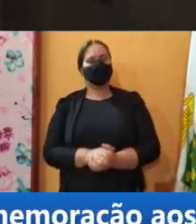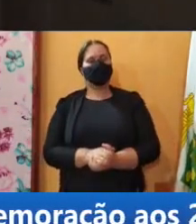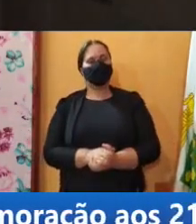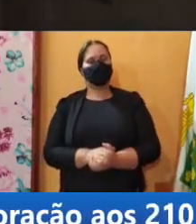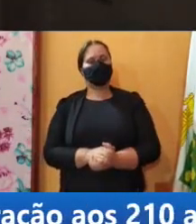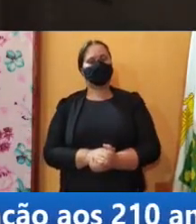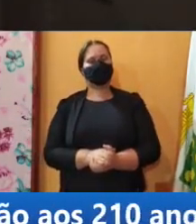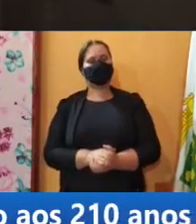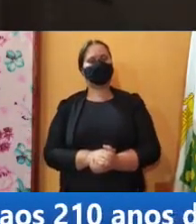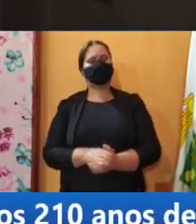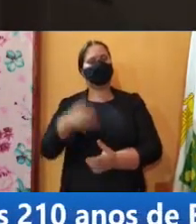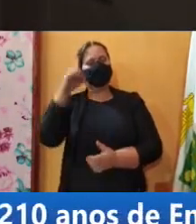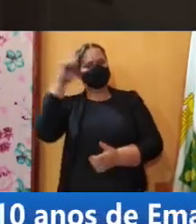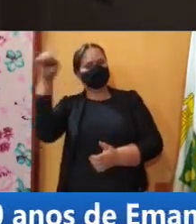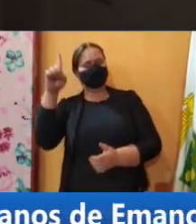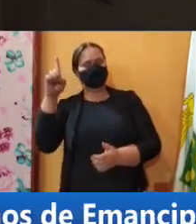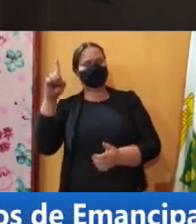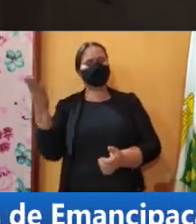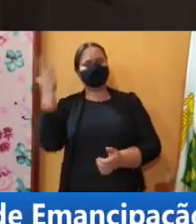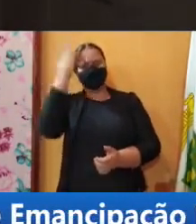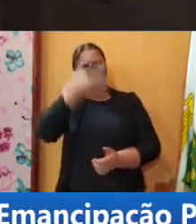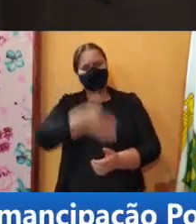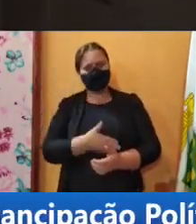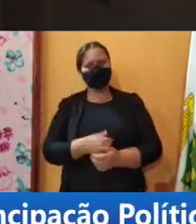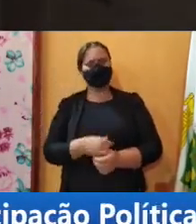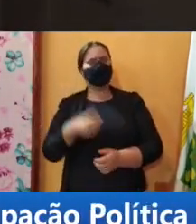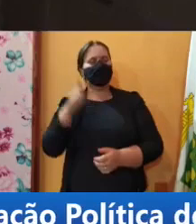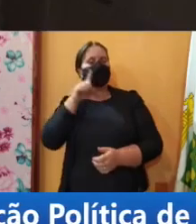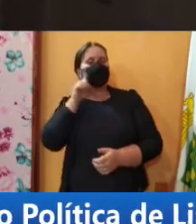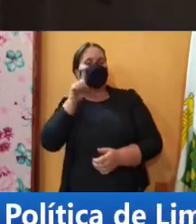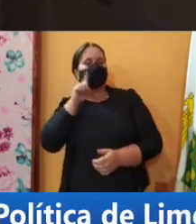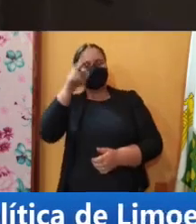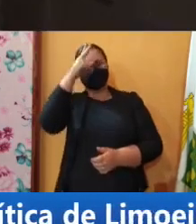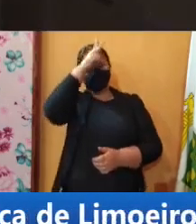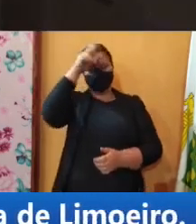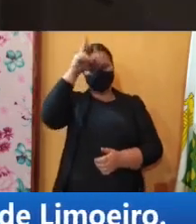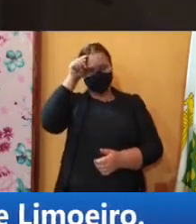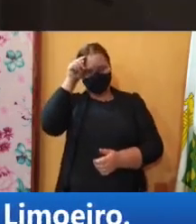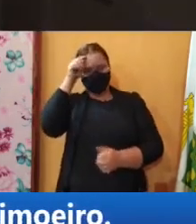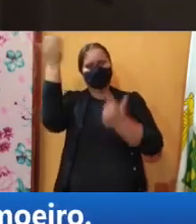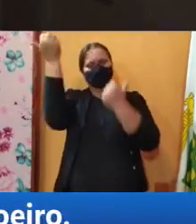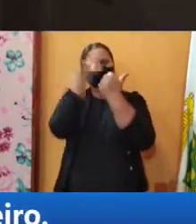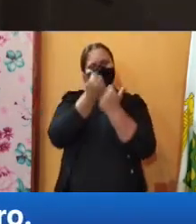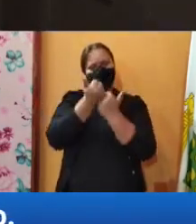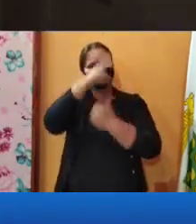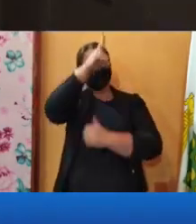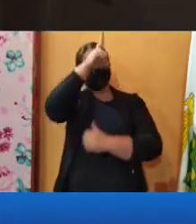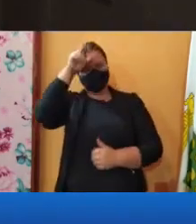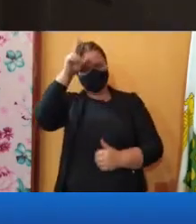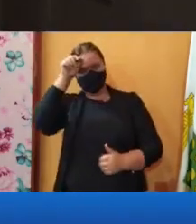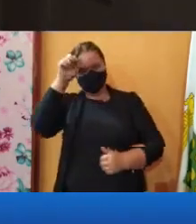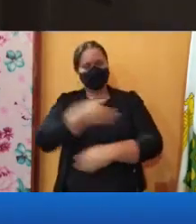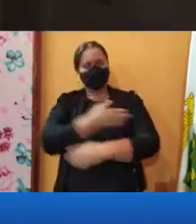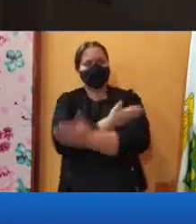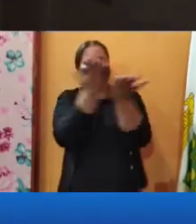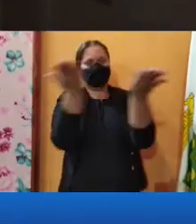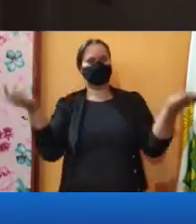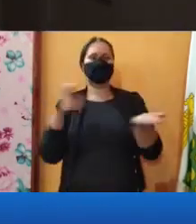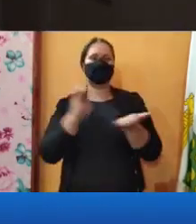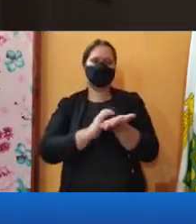Quero saudar todos os presentes, Orlando, prefeito, Zé Dinena, vice, todos os